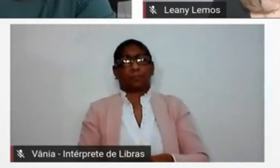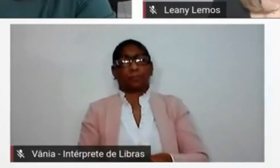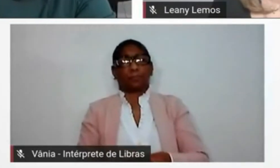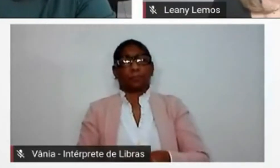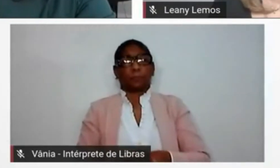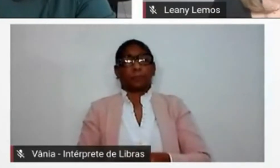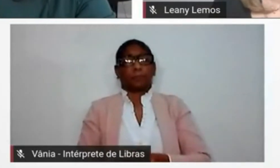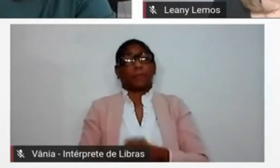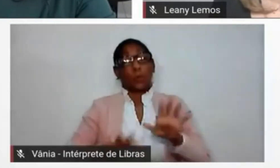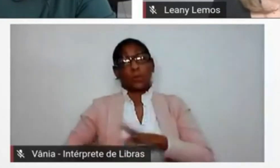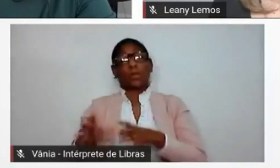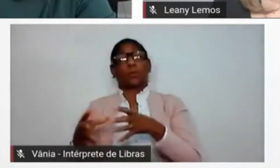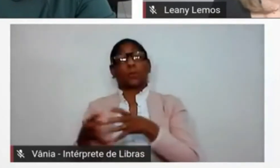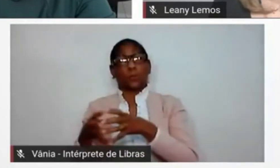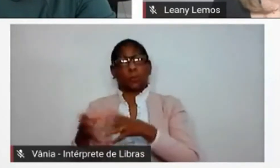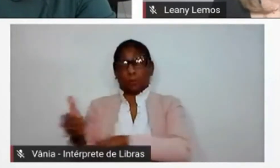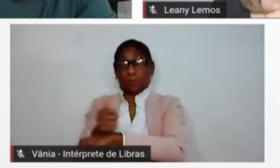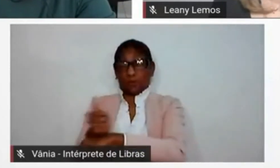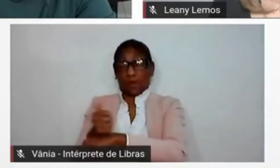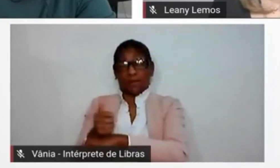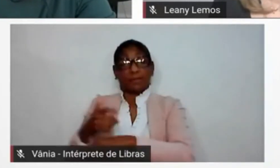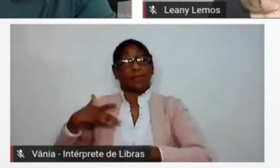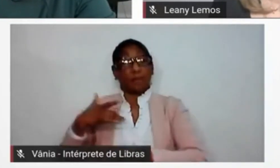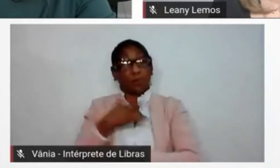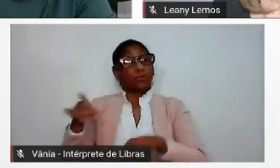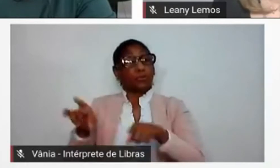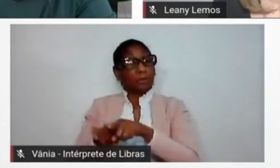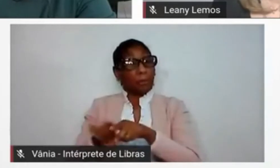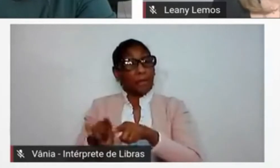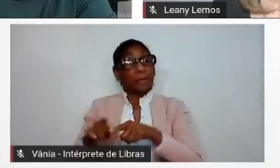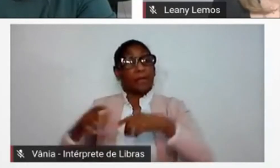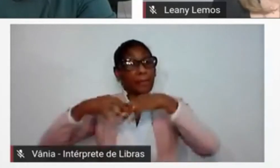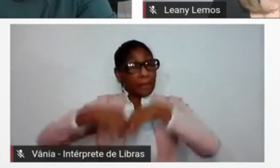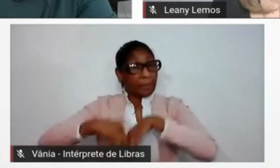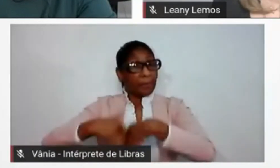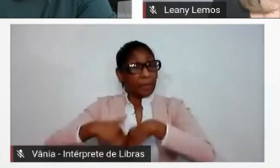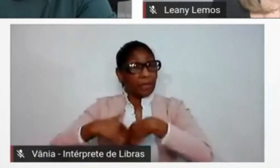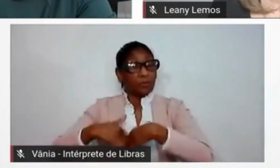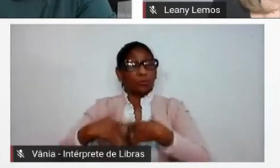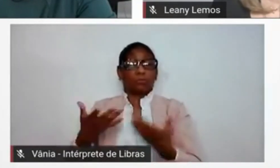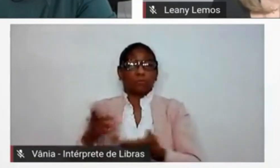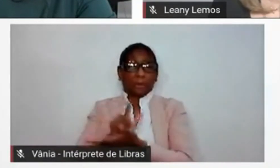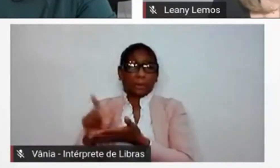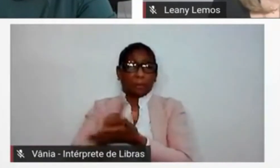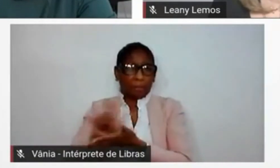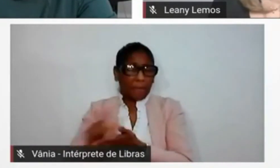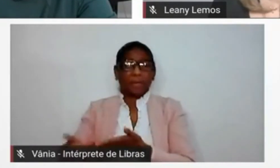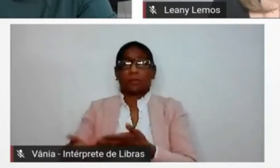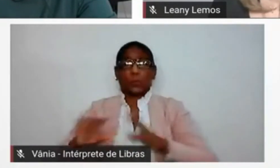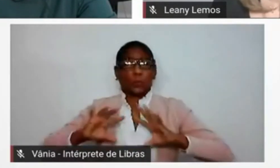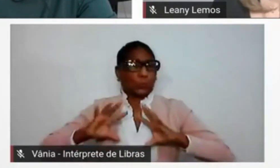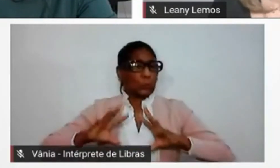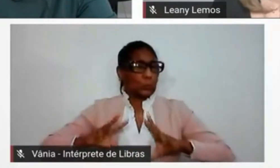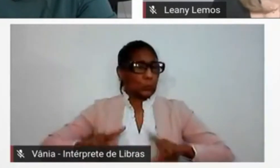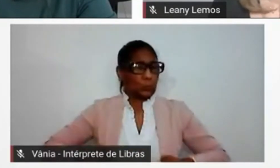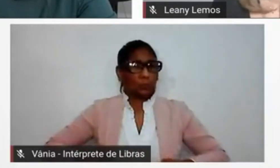de equipes, de profissionais, de equipamentos, itens de limpeza, enfim, tudo